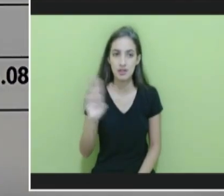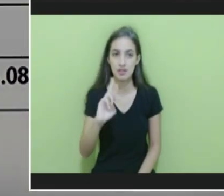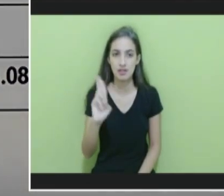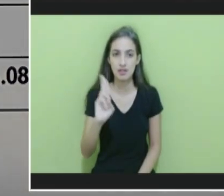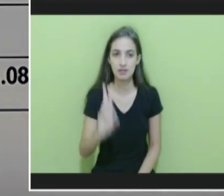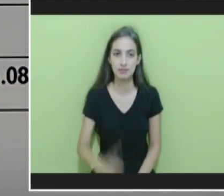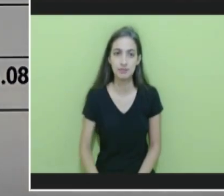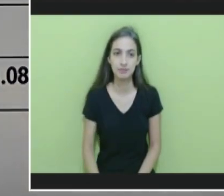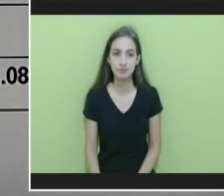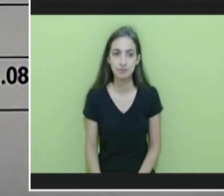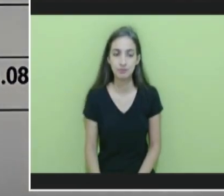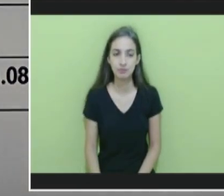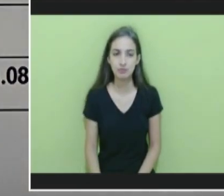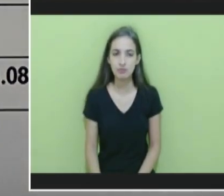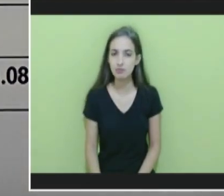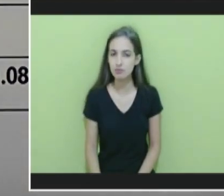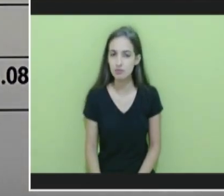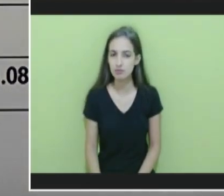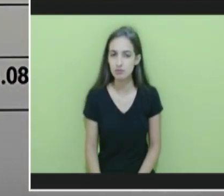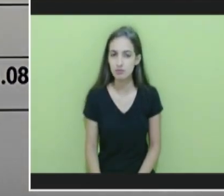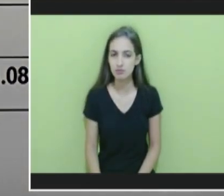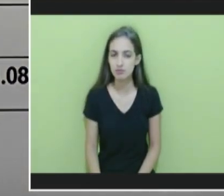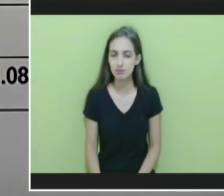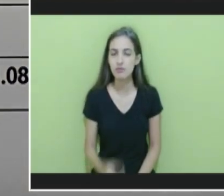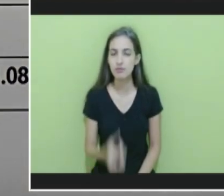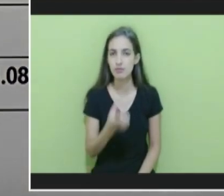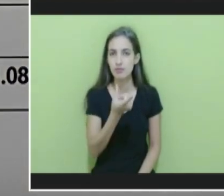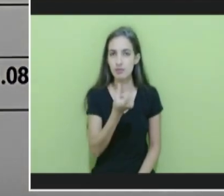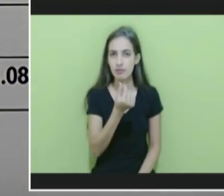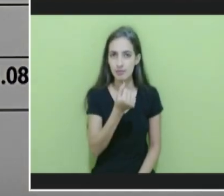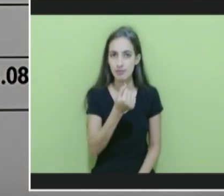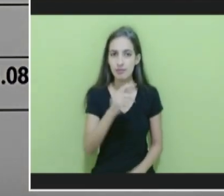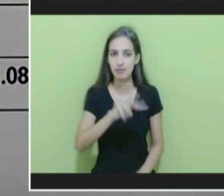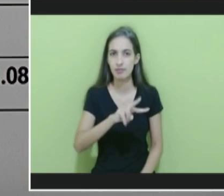Referente às transferências da União,